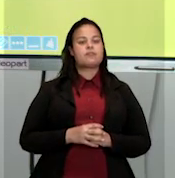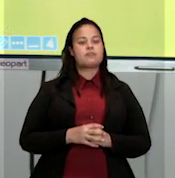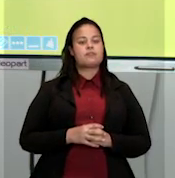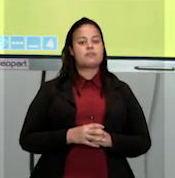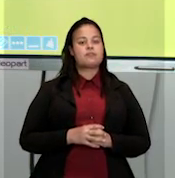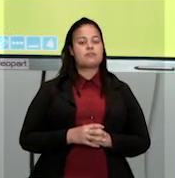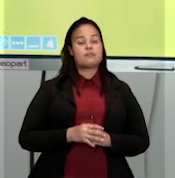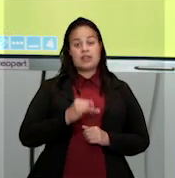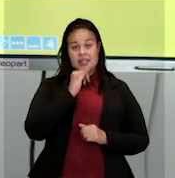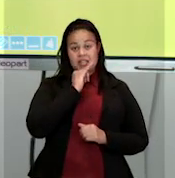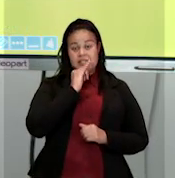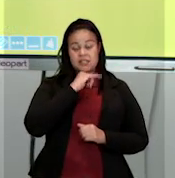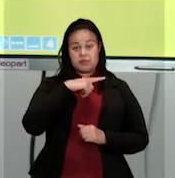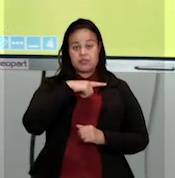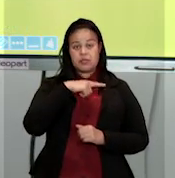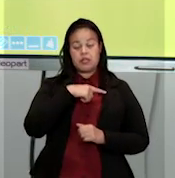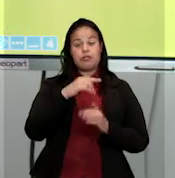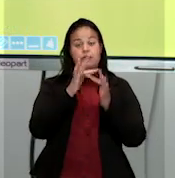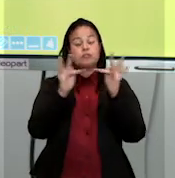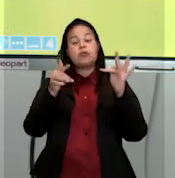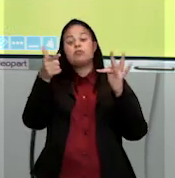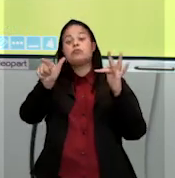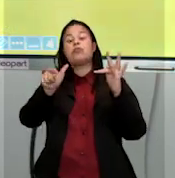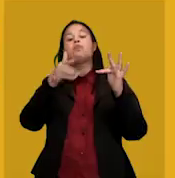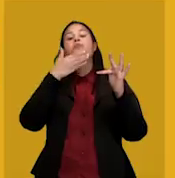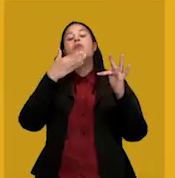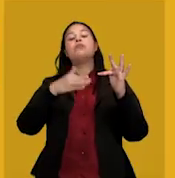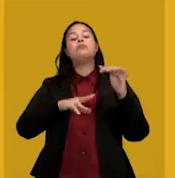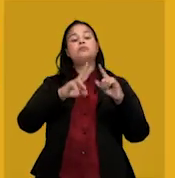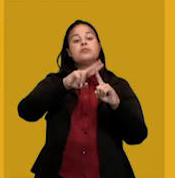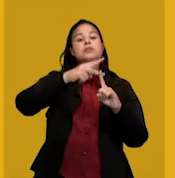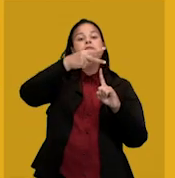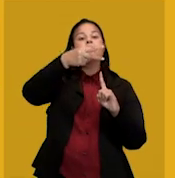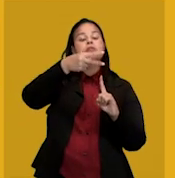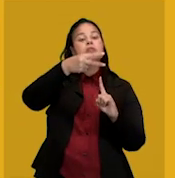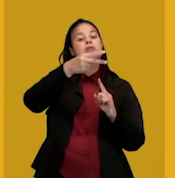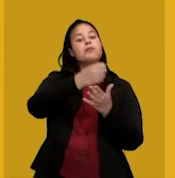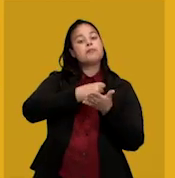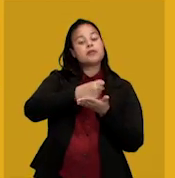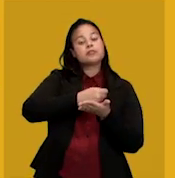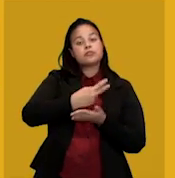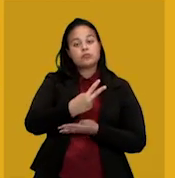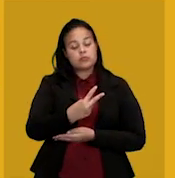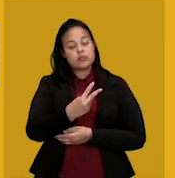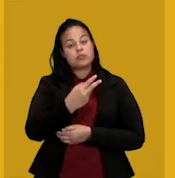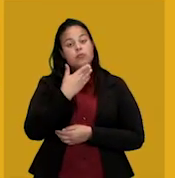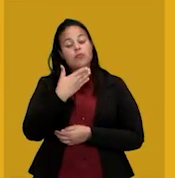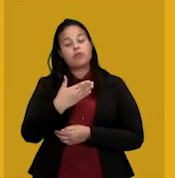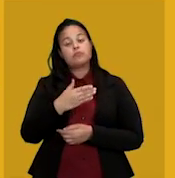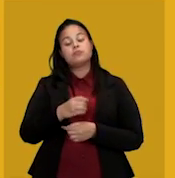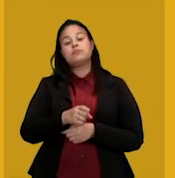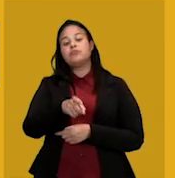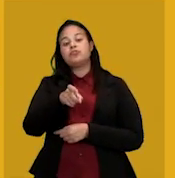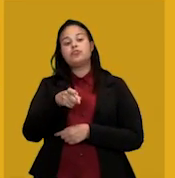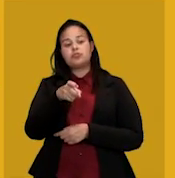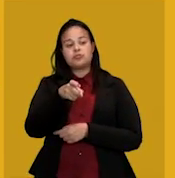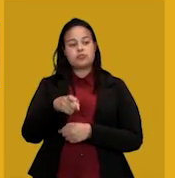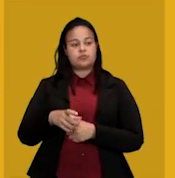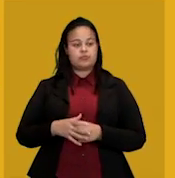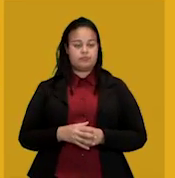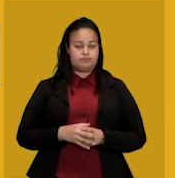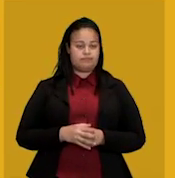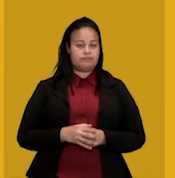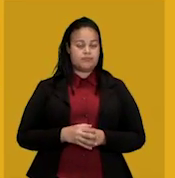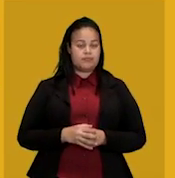Vamos para o nosso exemplo. Agora tem uma outra função exponencial, eu tenho que a base 2 e o nosso expoente x. Então nós